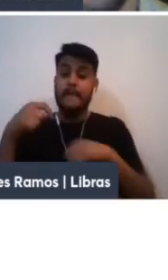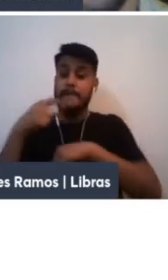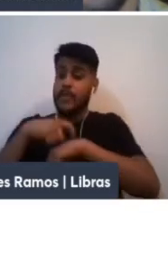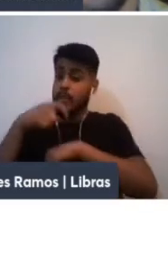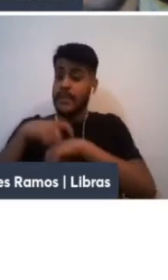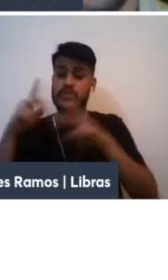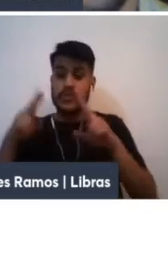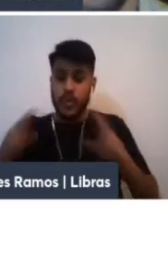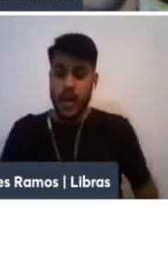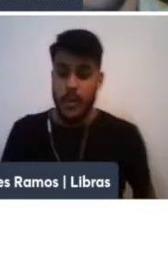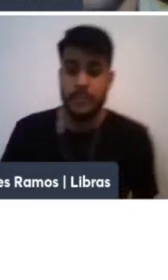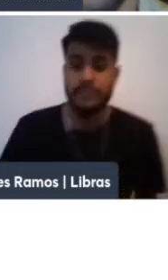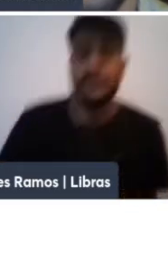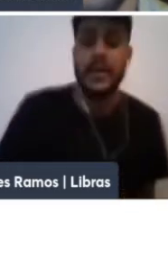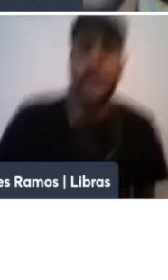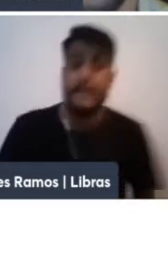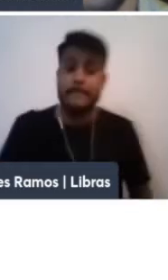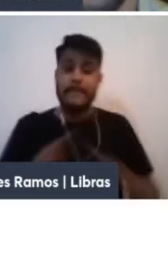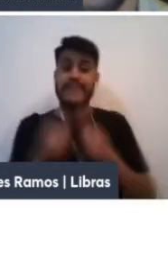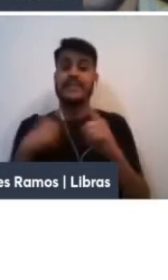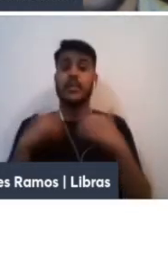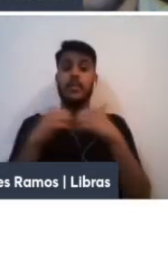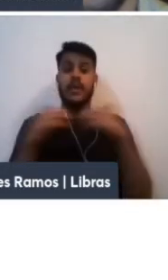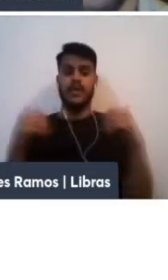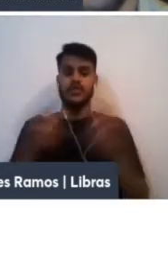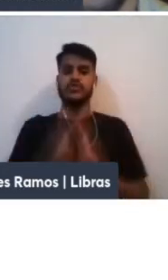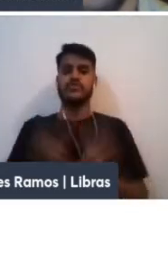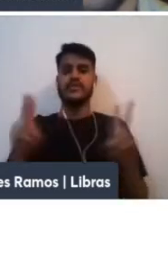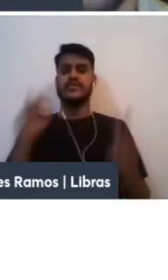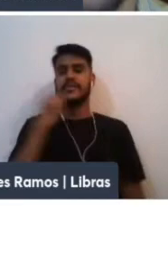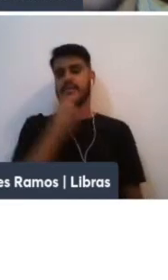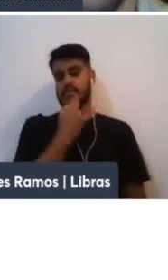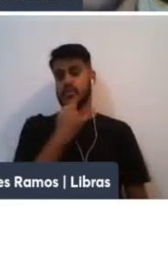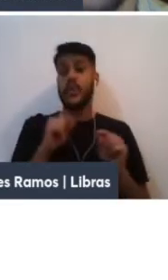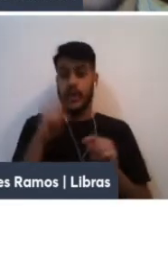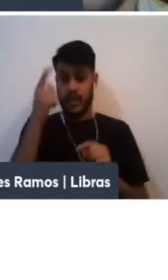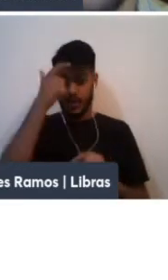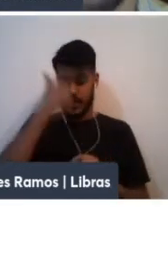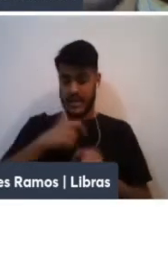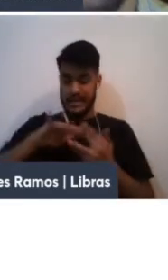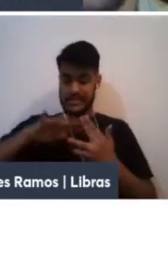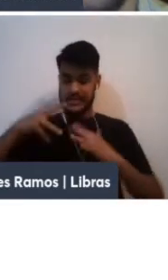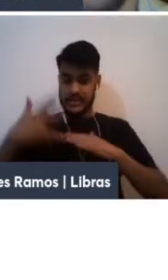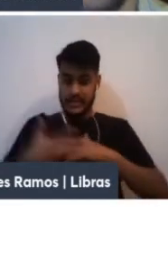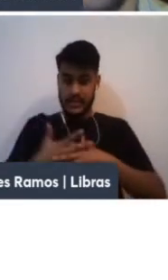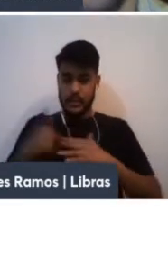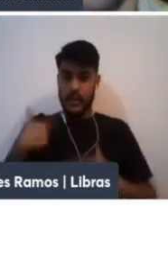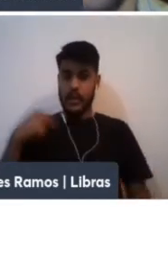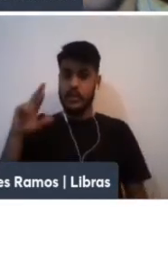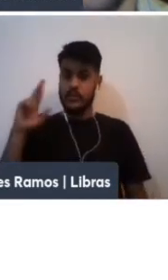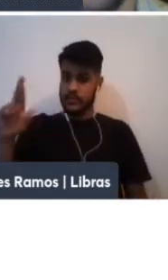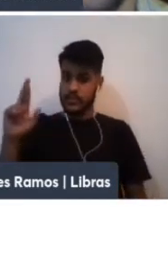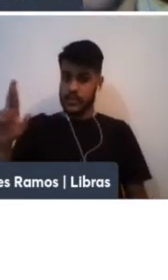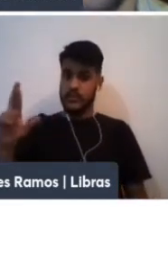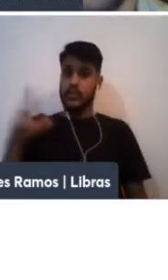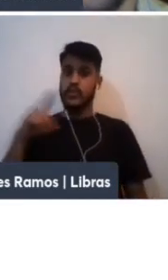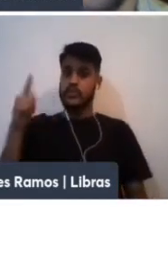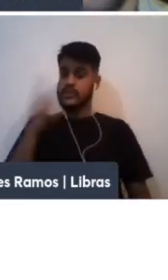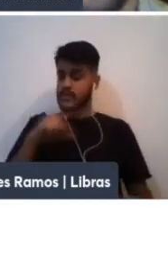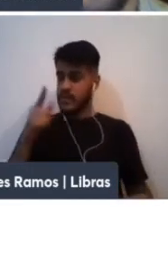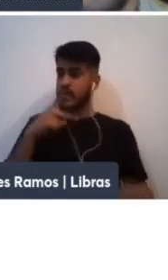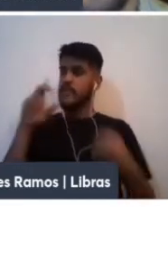diferença triste. O cidadão hoje, ele é encarregado pela repressão, ele é encarregado pelo